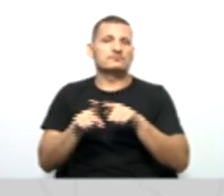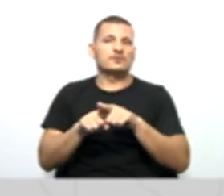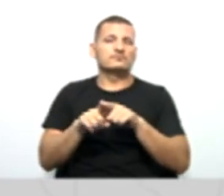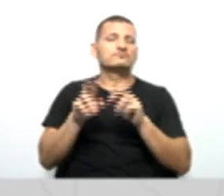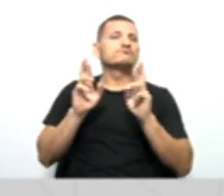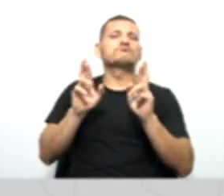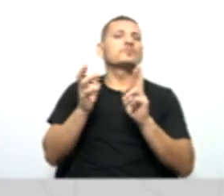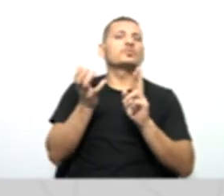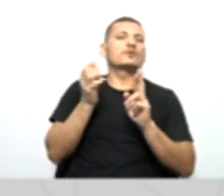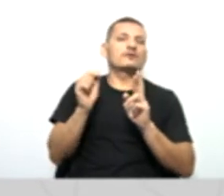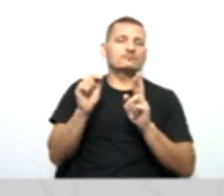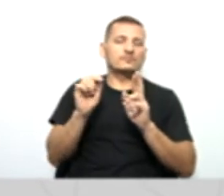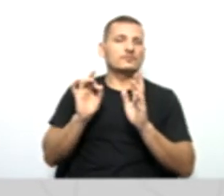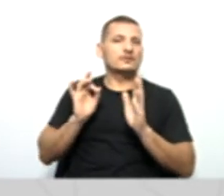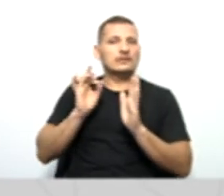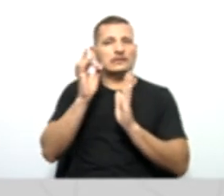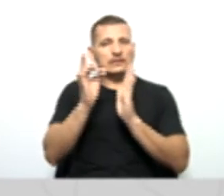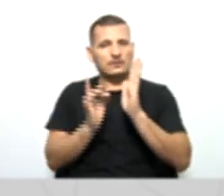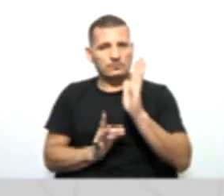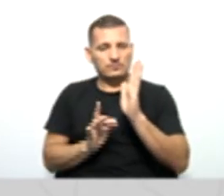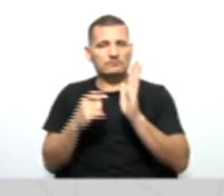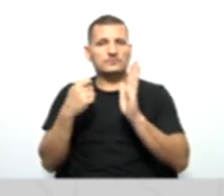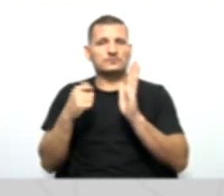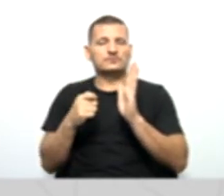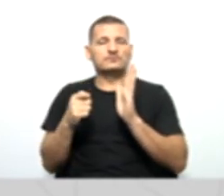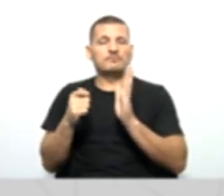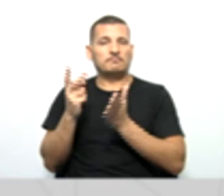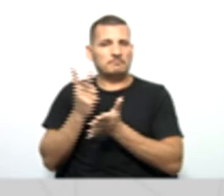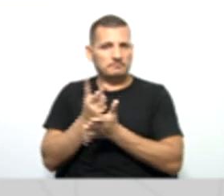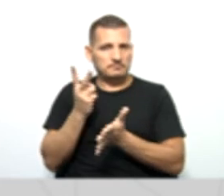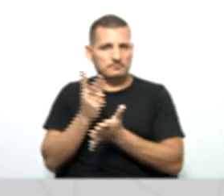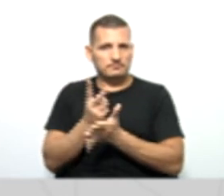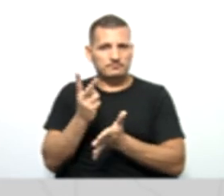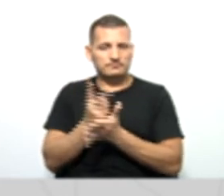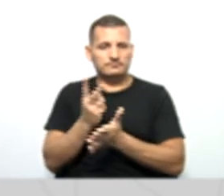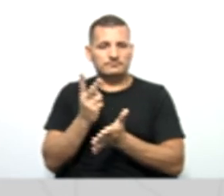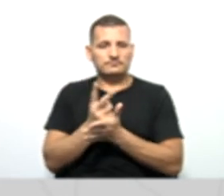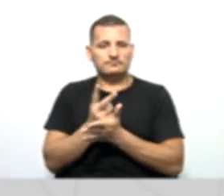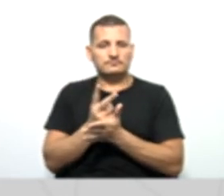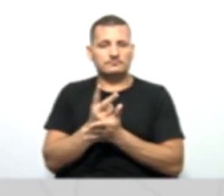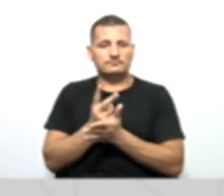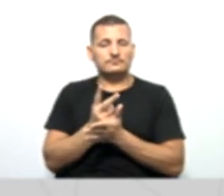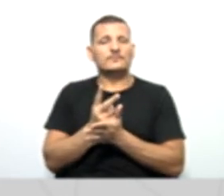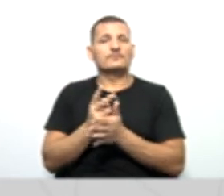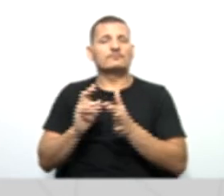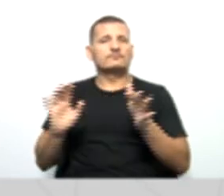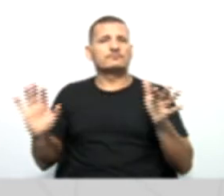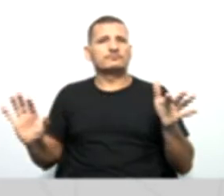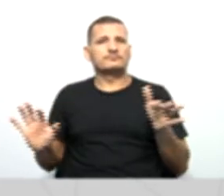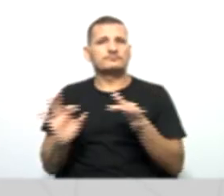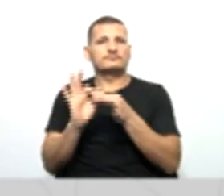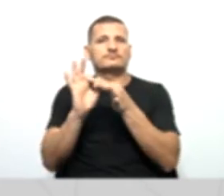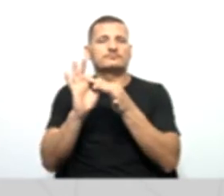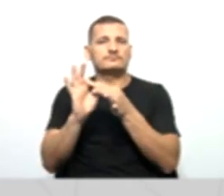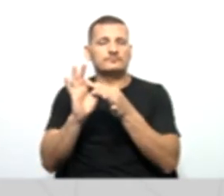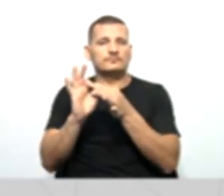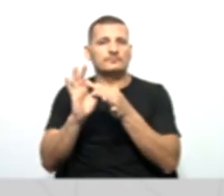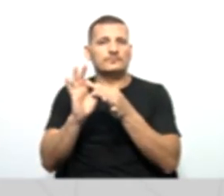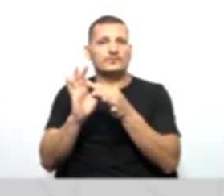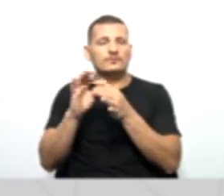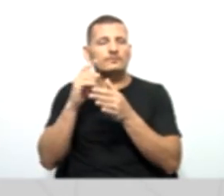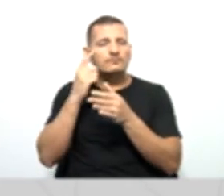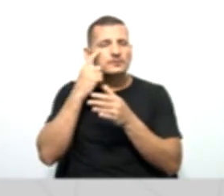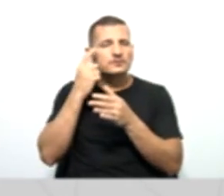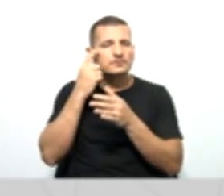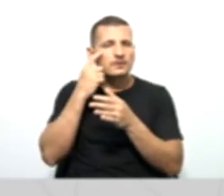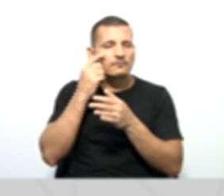delas tem que ser a mesma. Aqui cabe a unificação da visão de futuro do